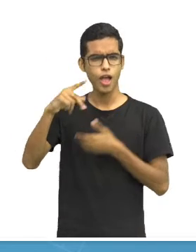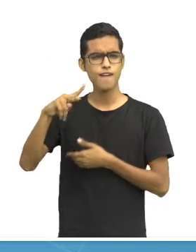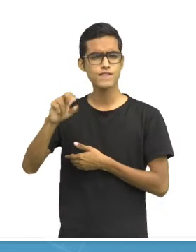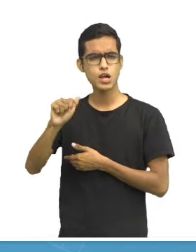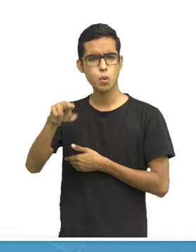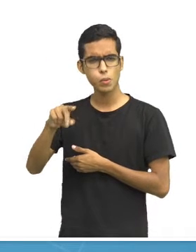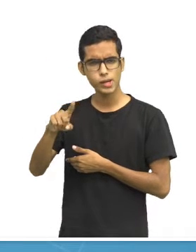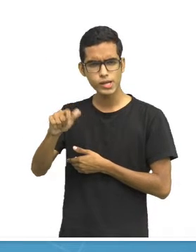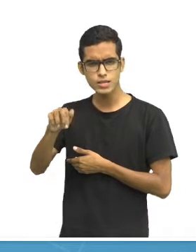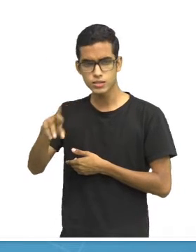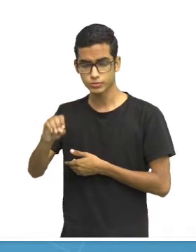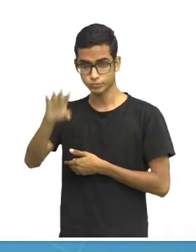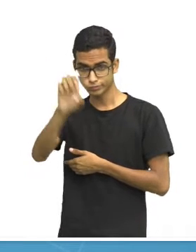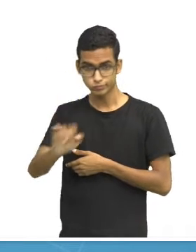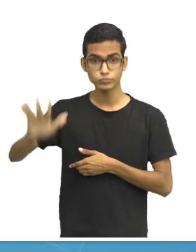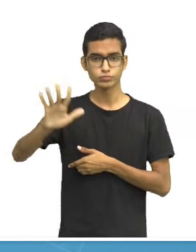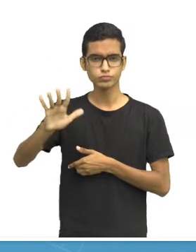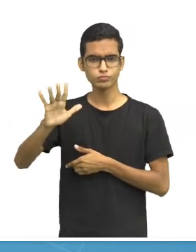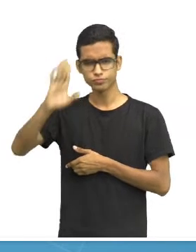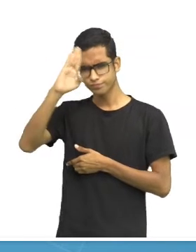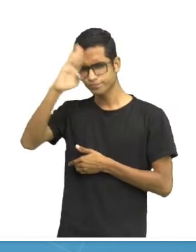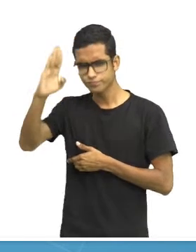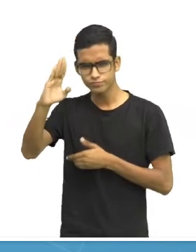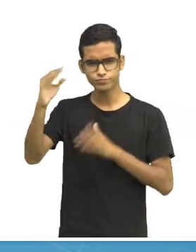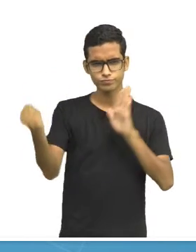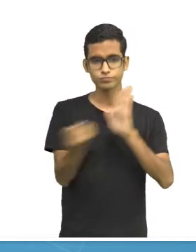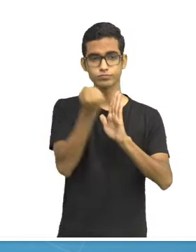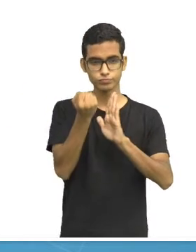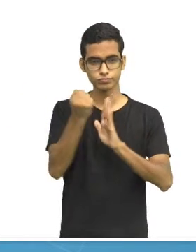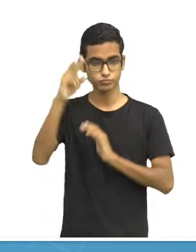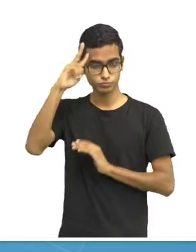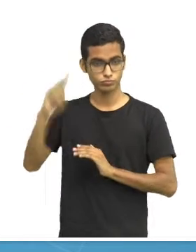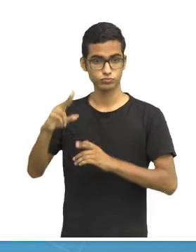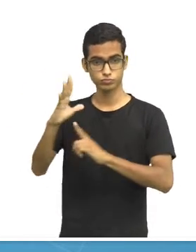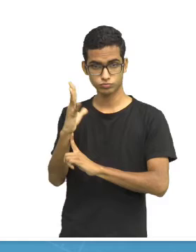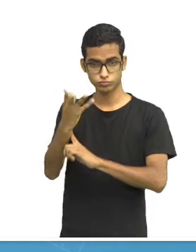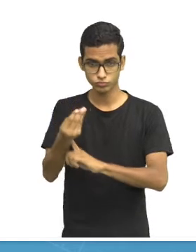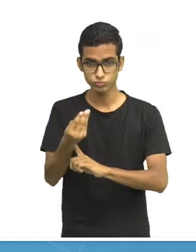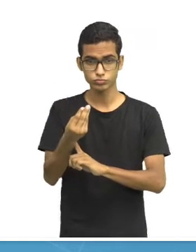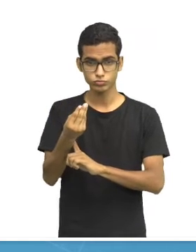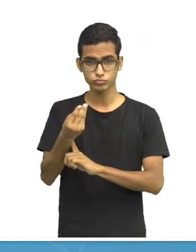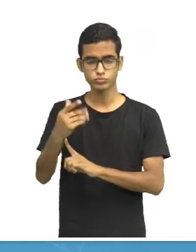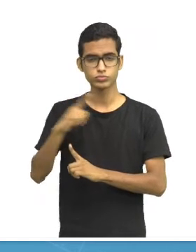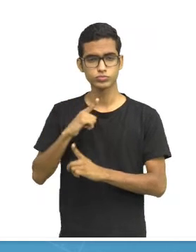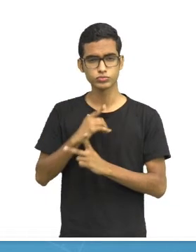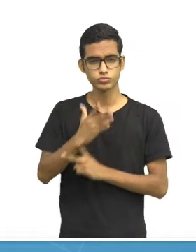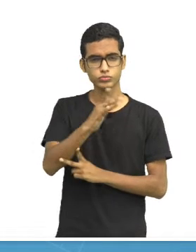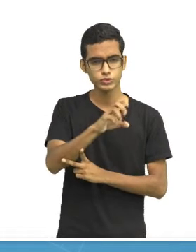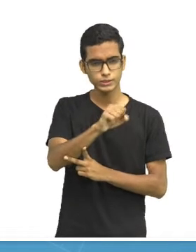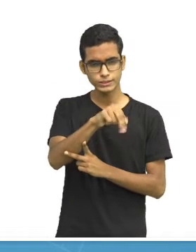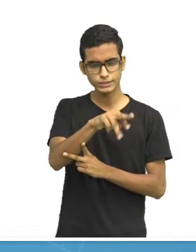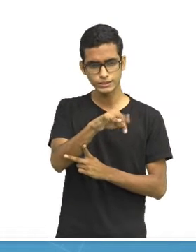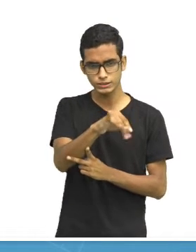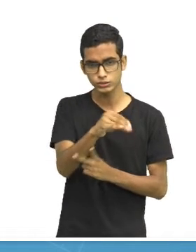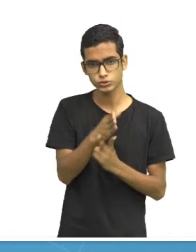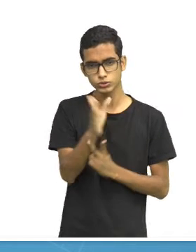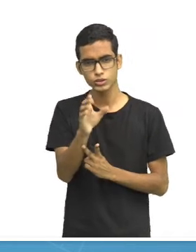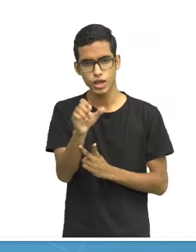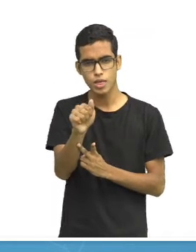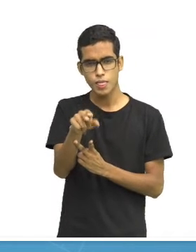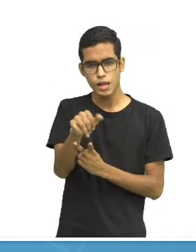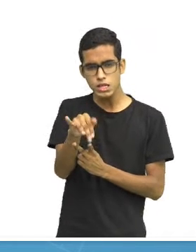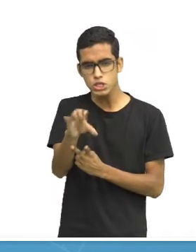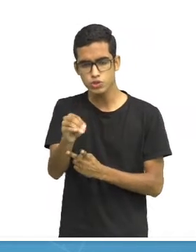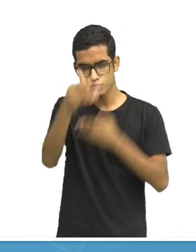mais destaque na história da arte. O movimento teve duas vertentes, o cubismo sintético e o analítico, que a gente